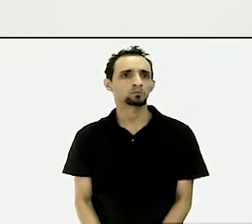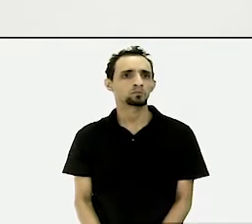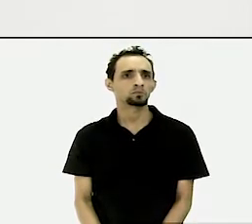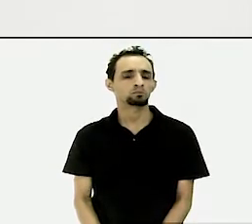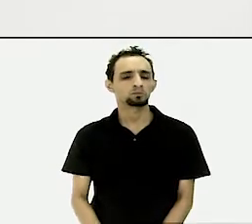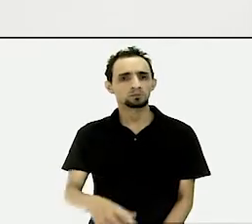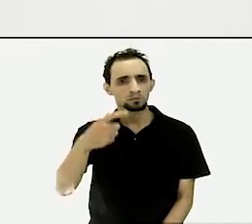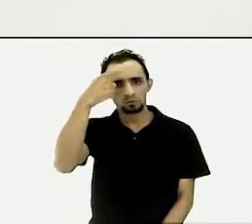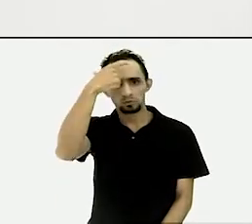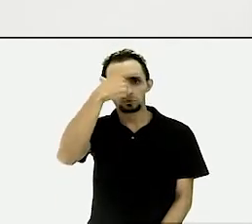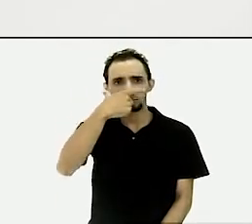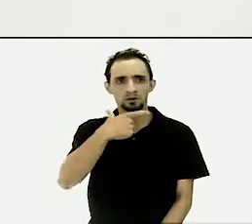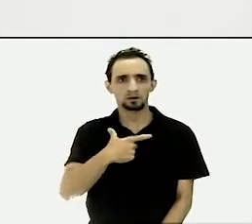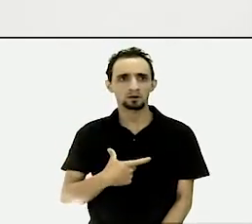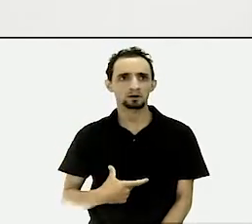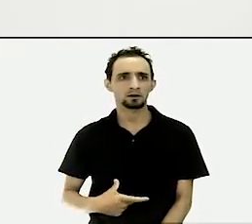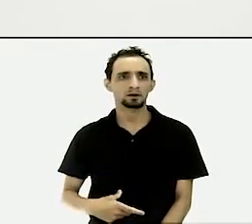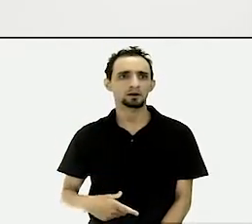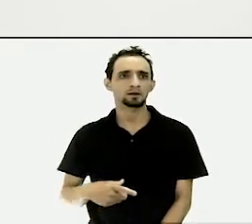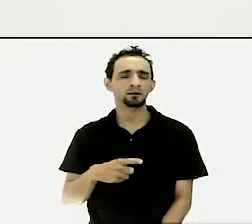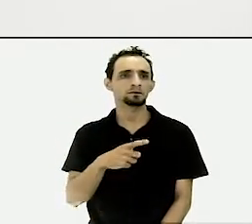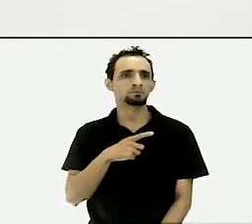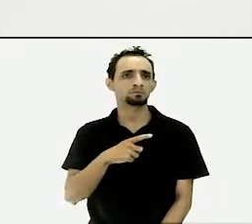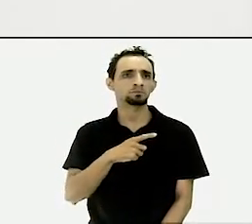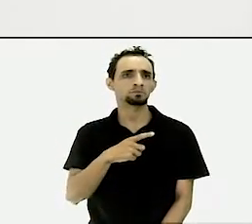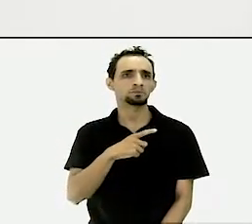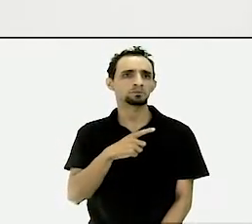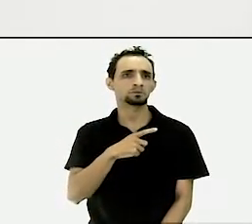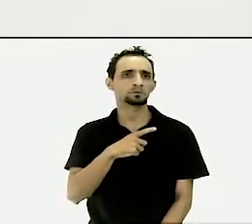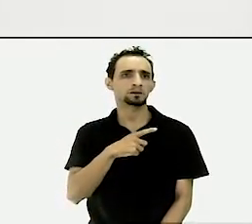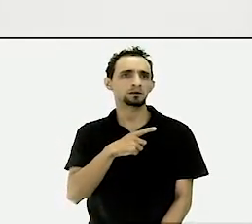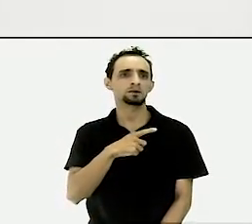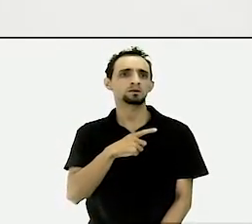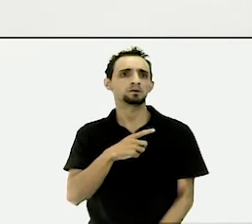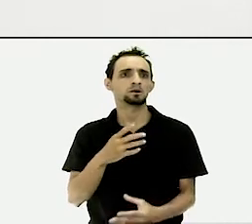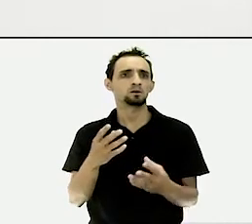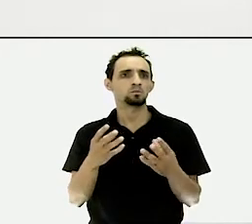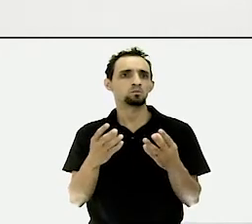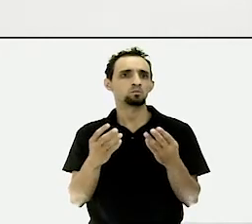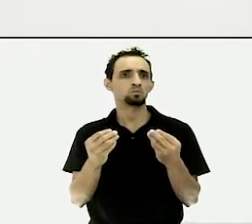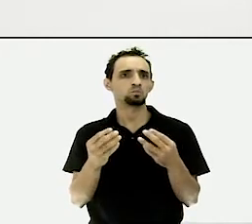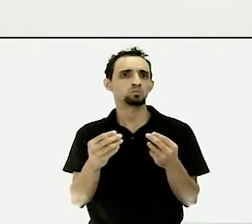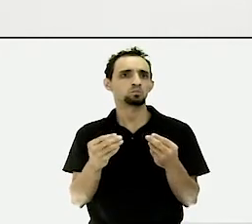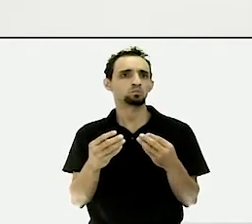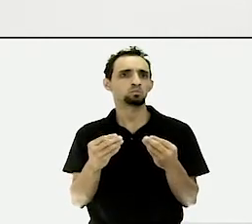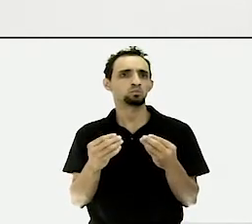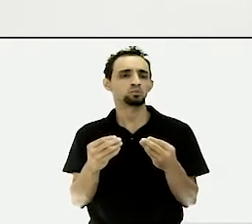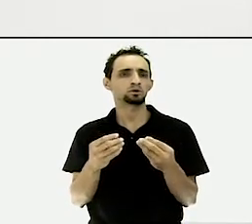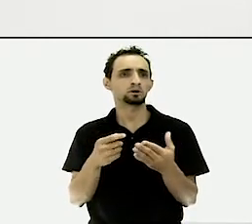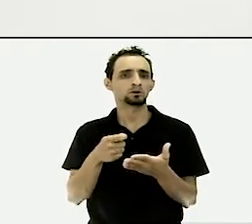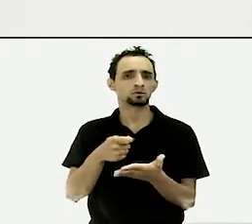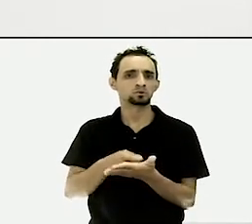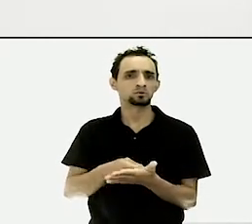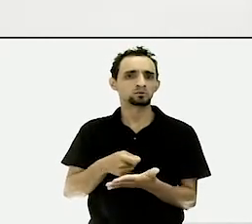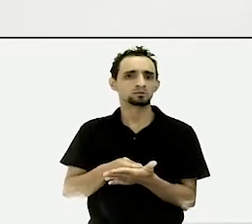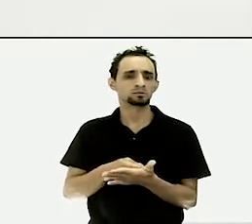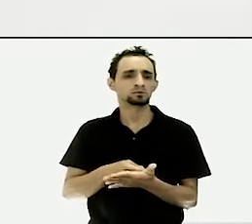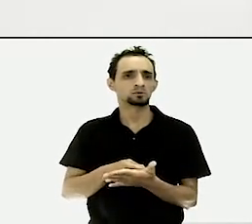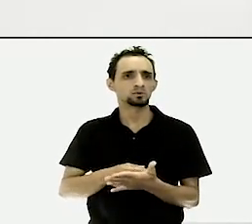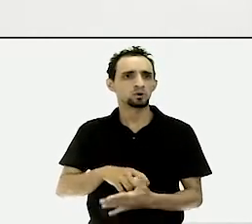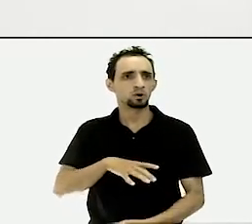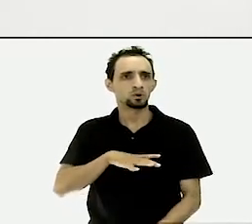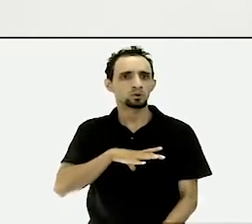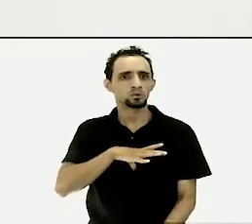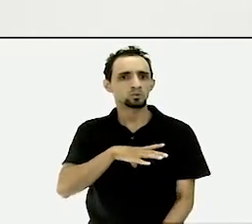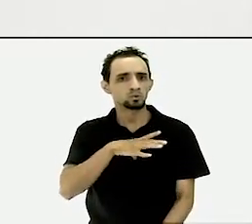seja levado às escolas o socorro do engasgamento de crianças. Para que as crianças aprendam na escola, já